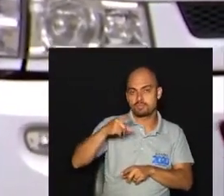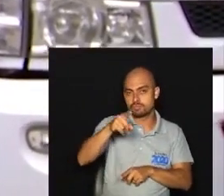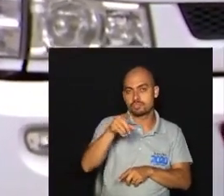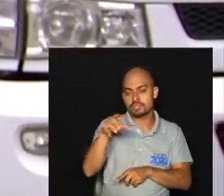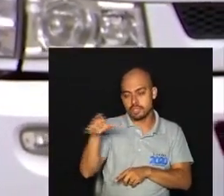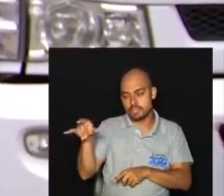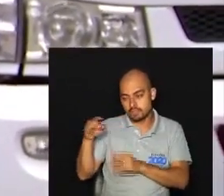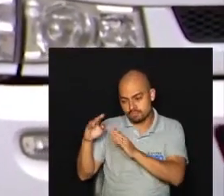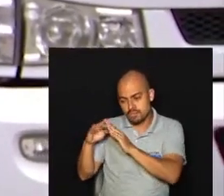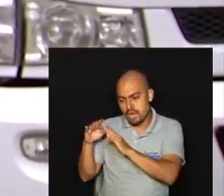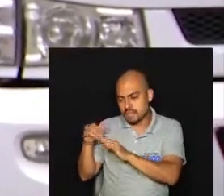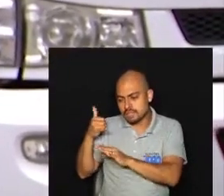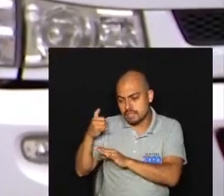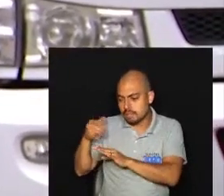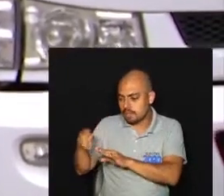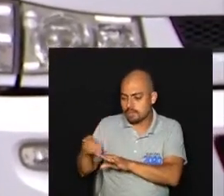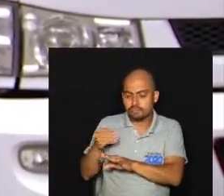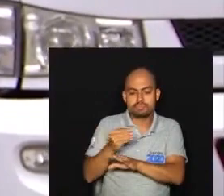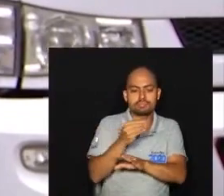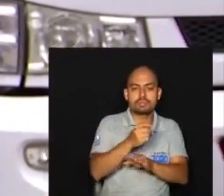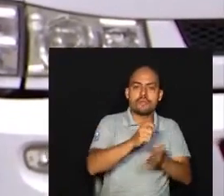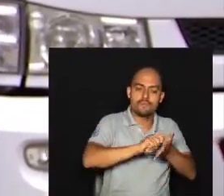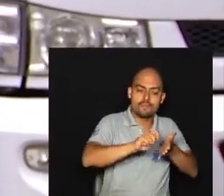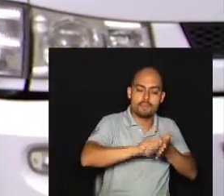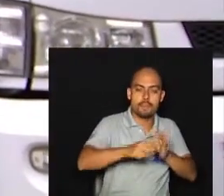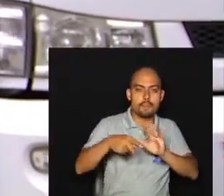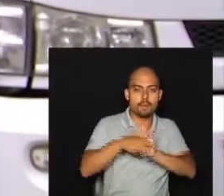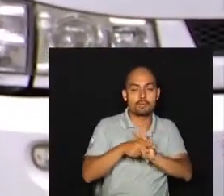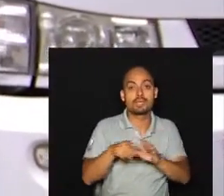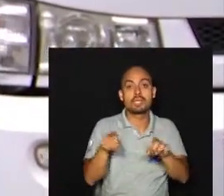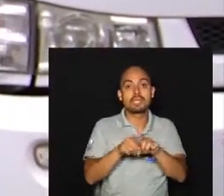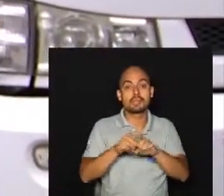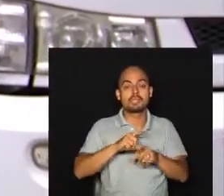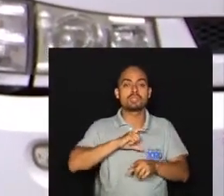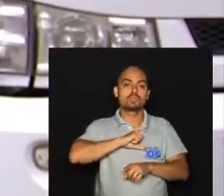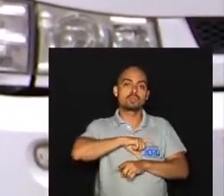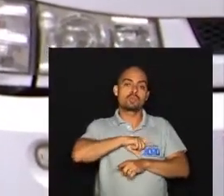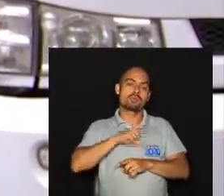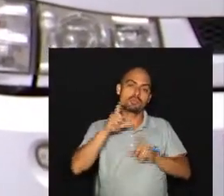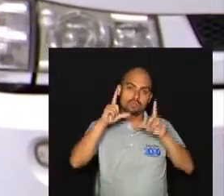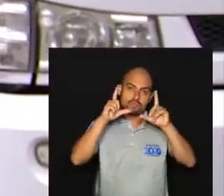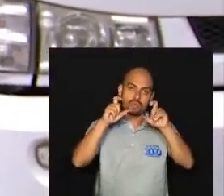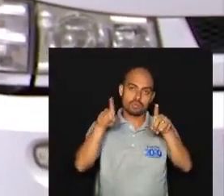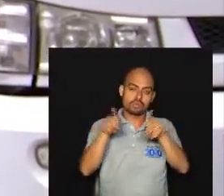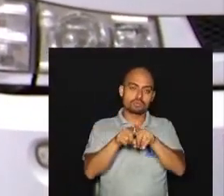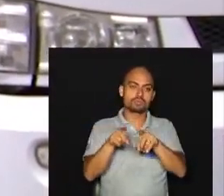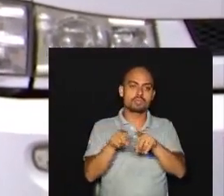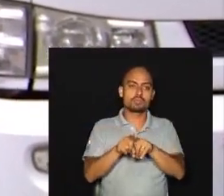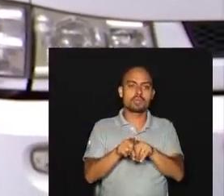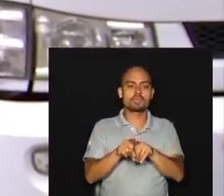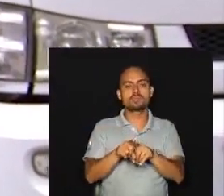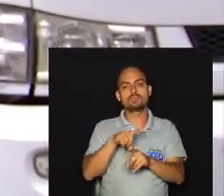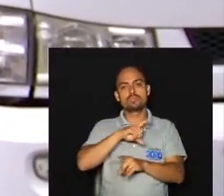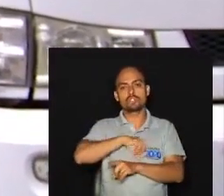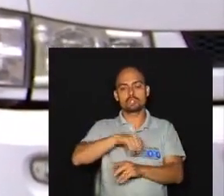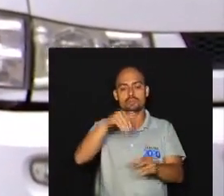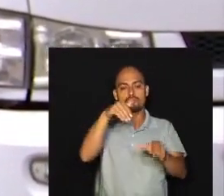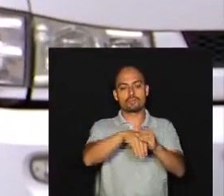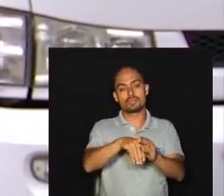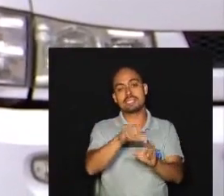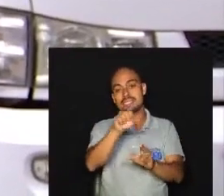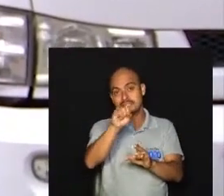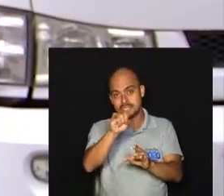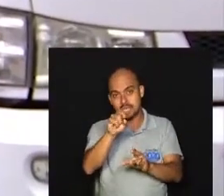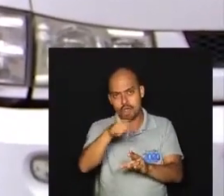a caneta para se sentir mais seguro também. Leve o seu documento oficial com foto e o título eleitoral. Se já tiver o